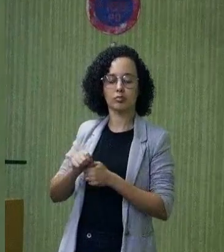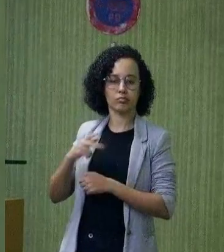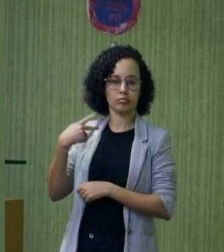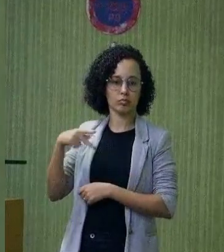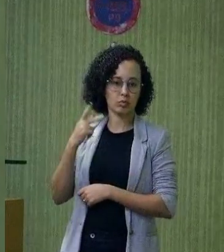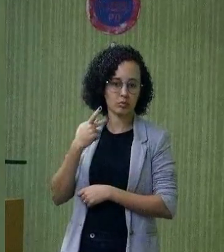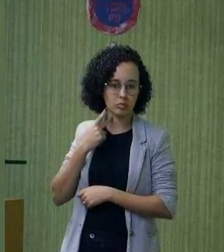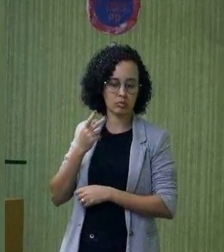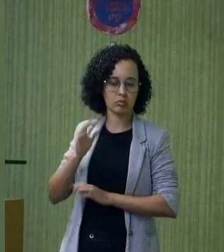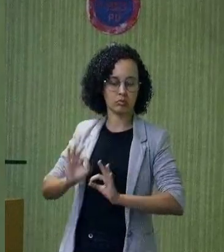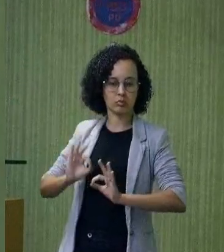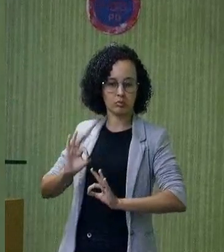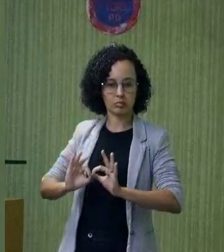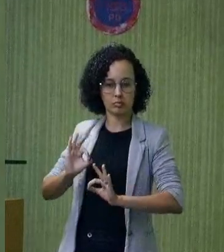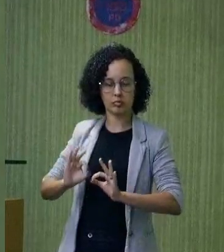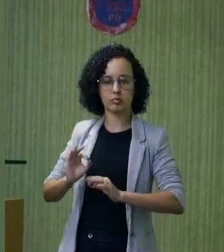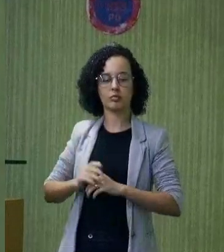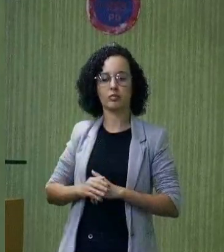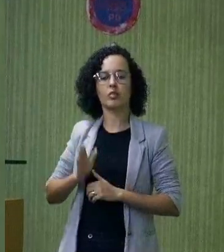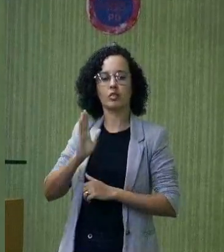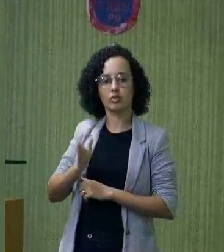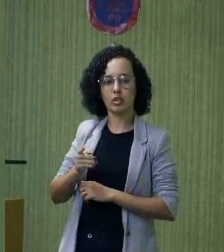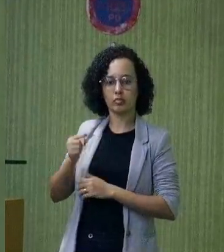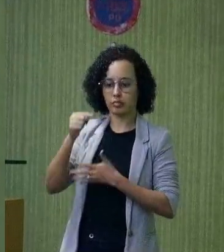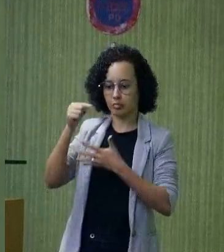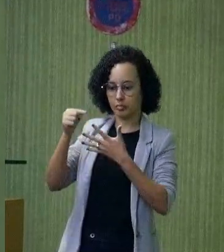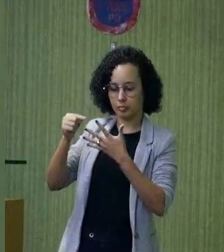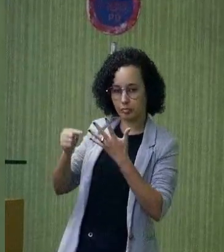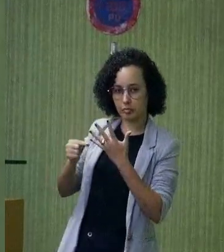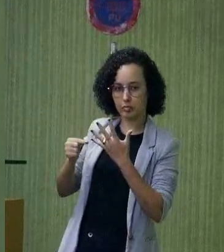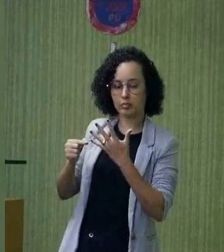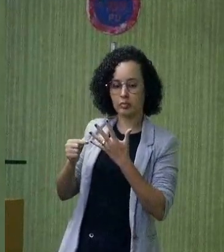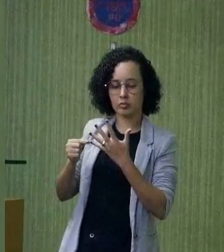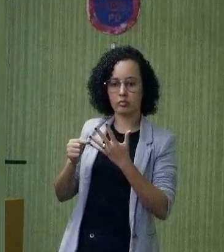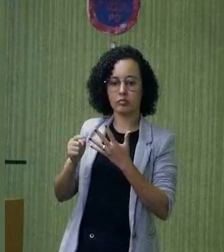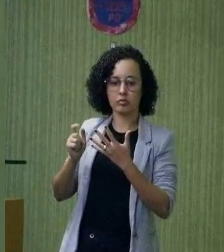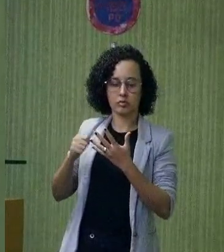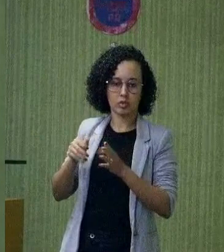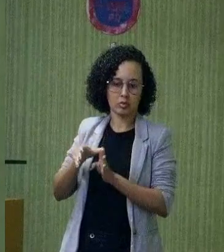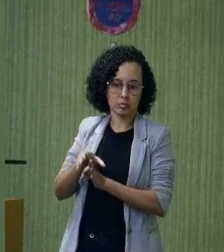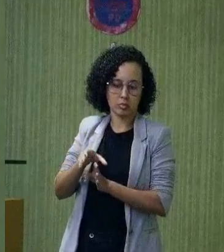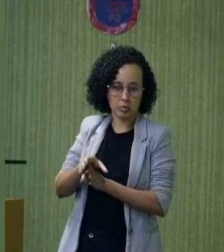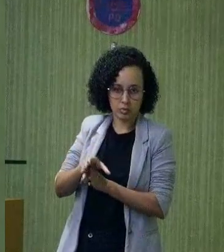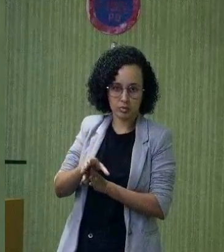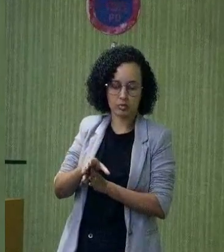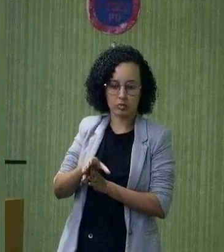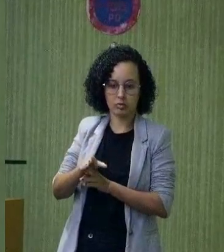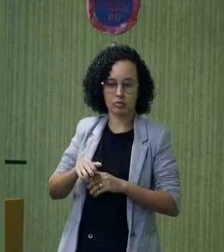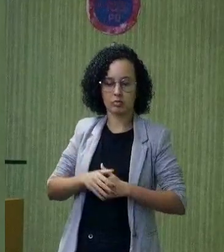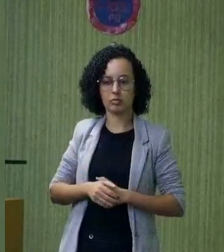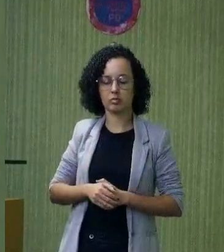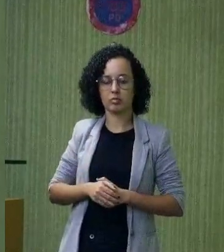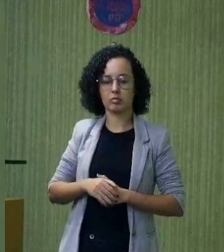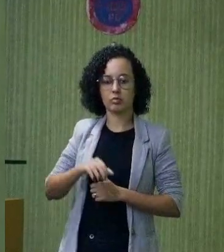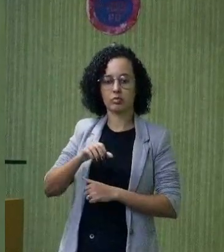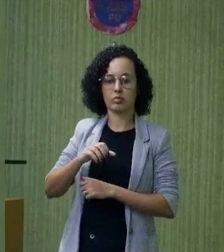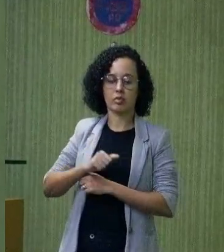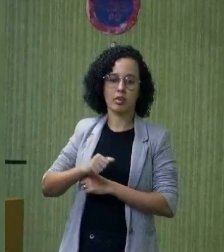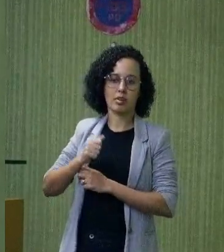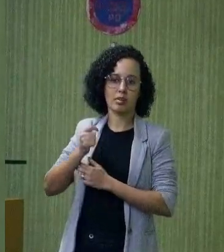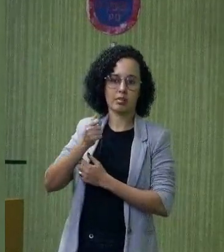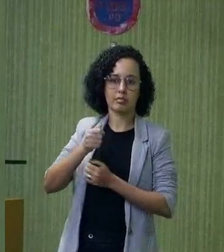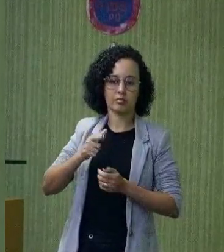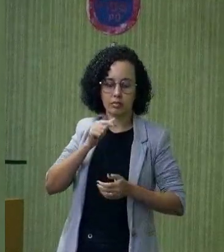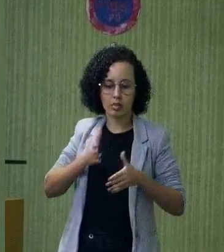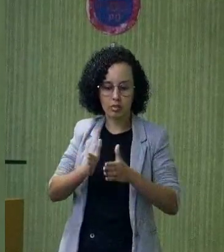promotorias aqui que já tomaram já instauraram o procedimento ou fizeram recomendação Santa Isabel do Rio Negro anamã Juruá